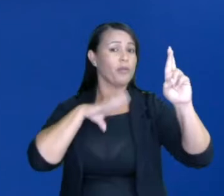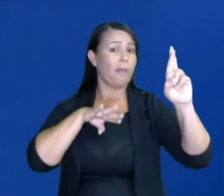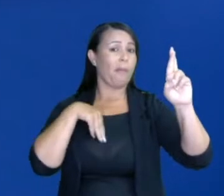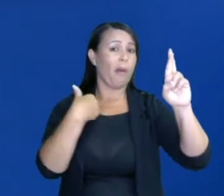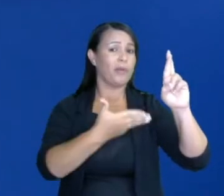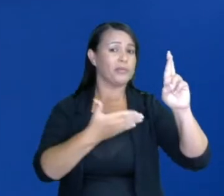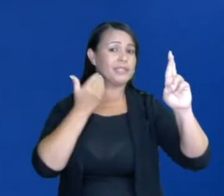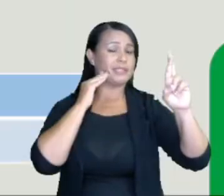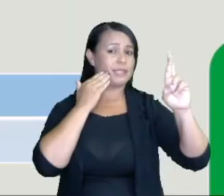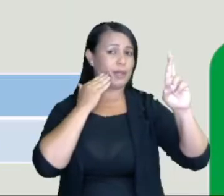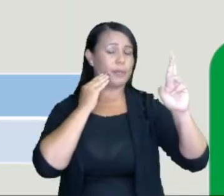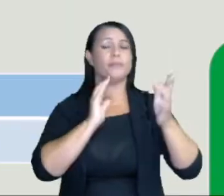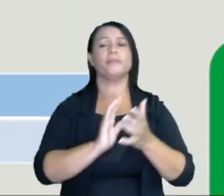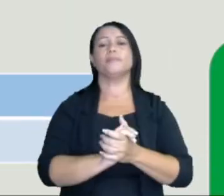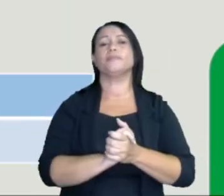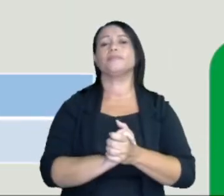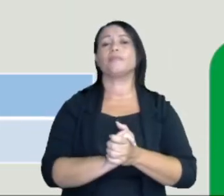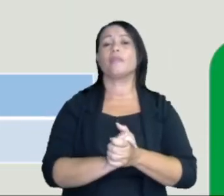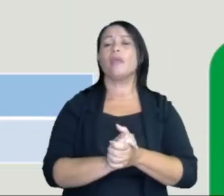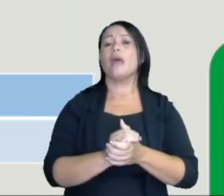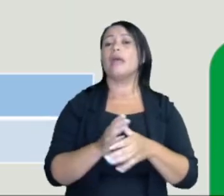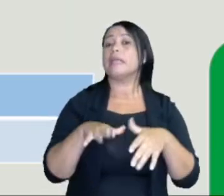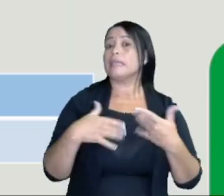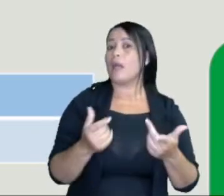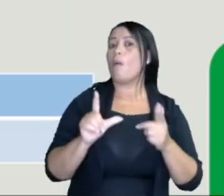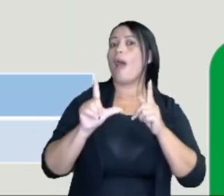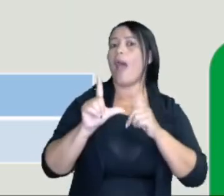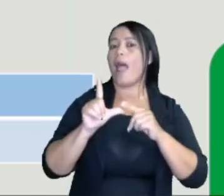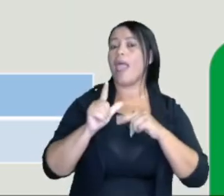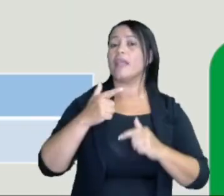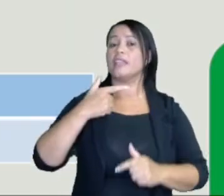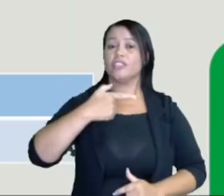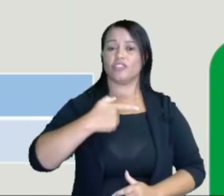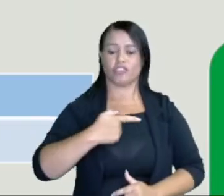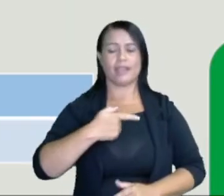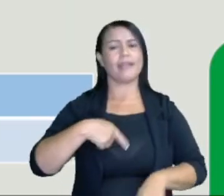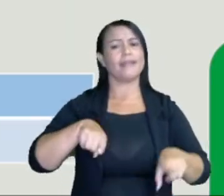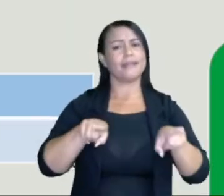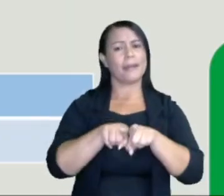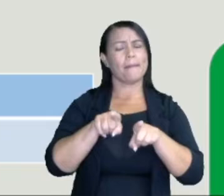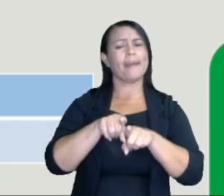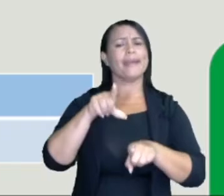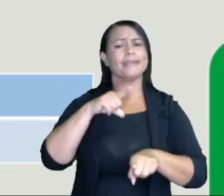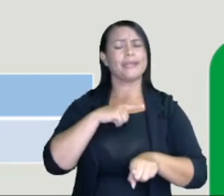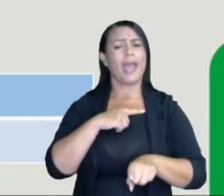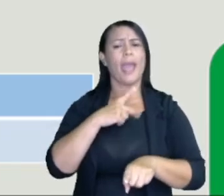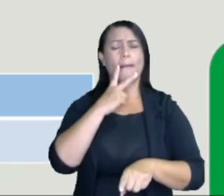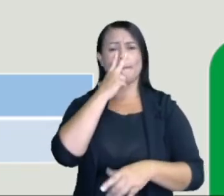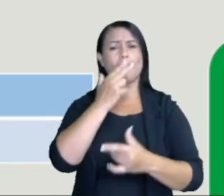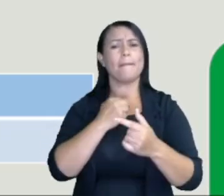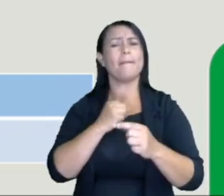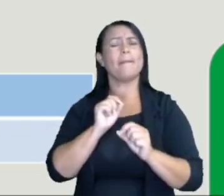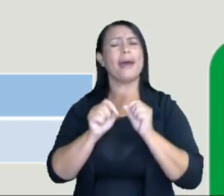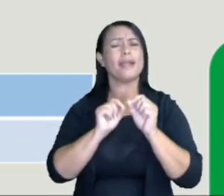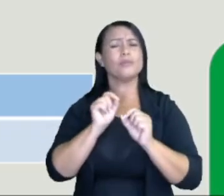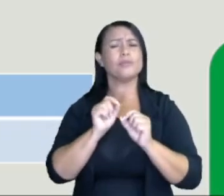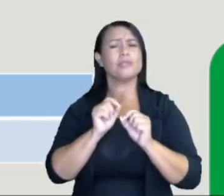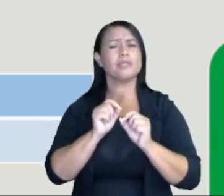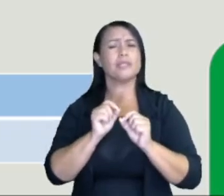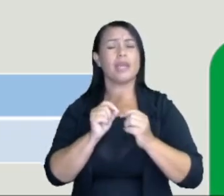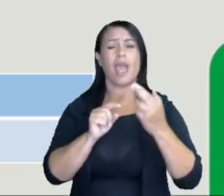do português, tá bom? E a letra G também tem o som de R, mas aí é um